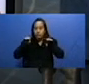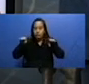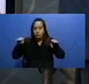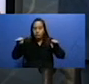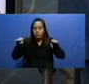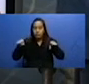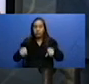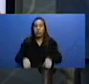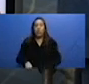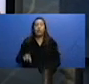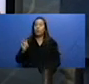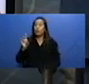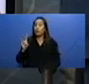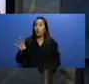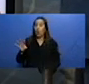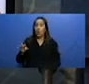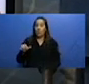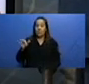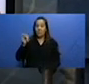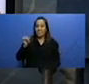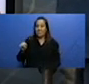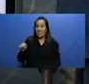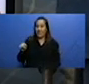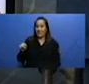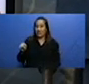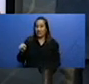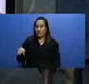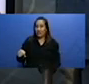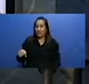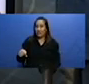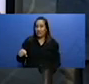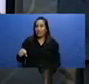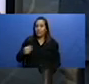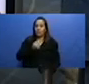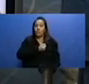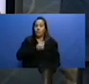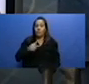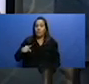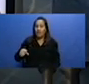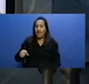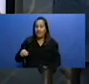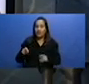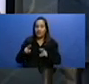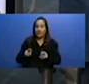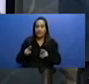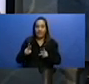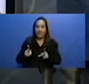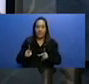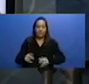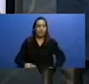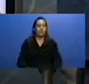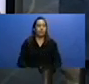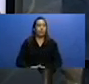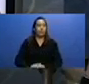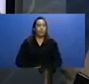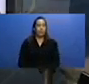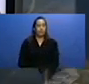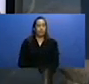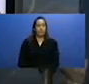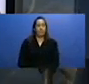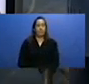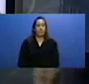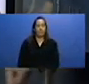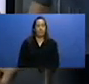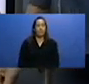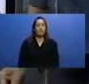soma 7, ela está sozinha. Só aqui que não houve empate, porque o resto, olha só, estão